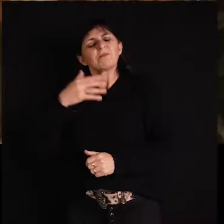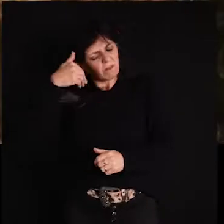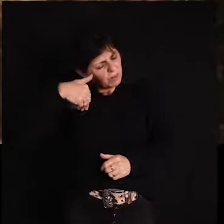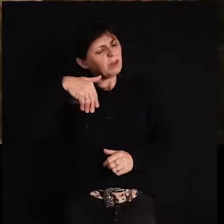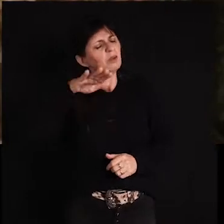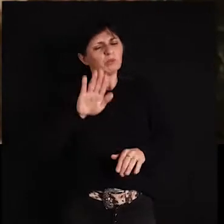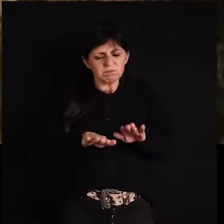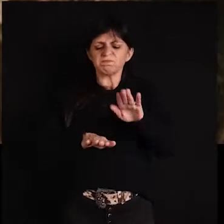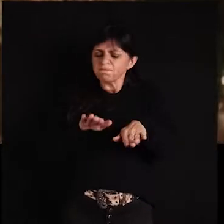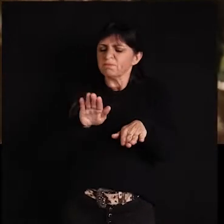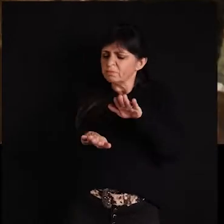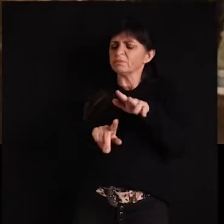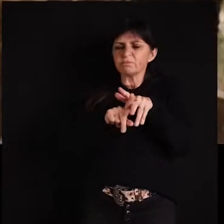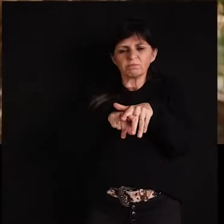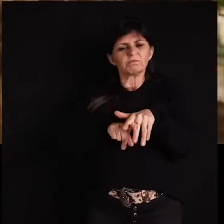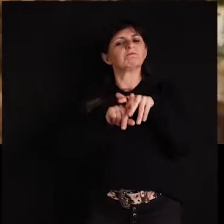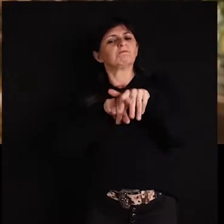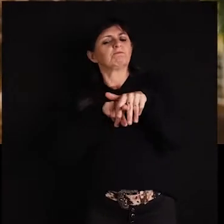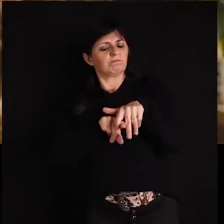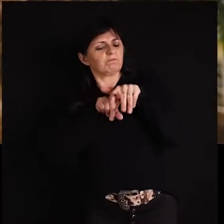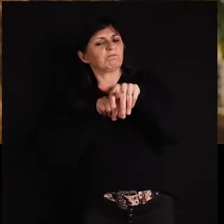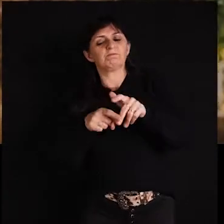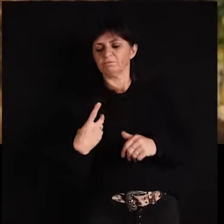Vamos num trote forte, meu